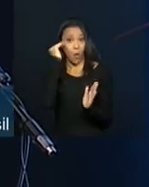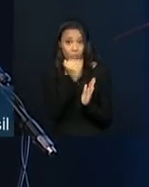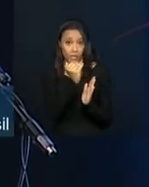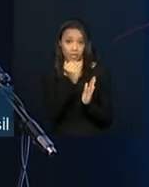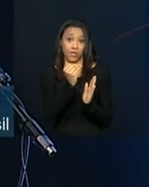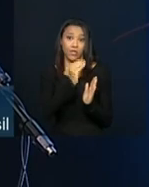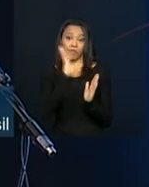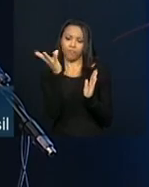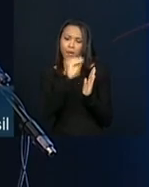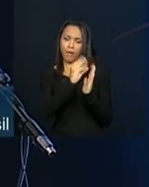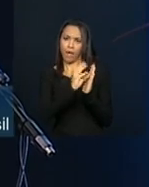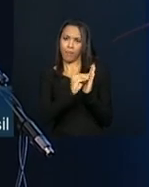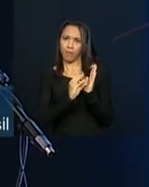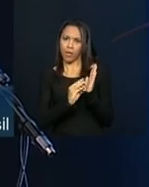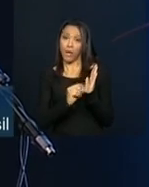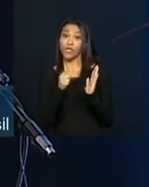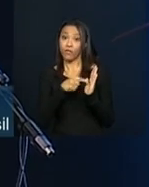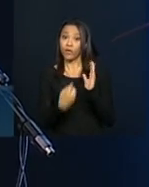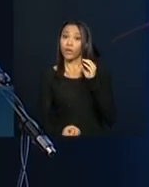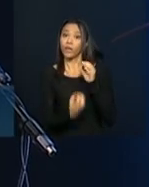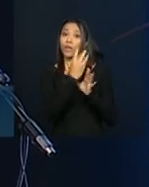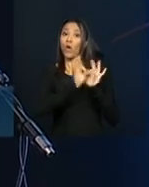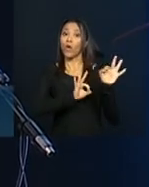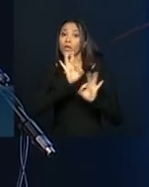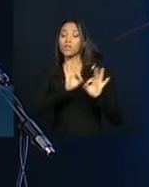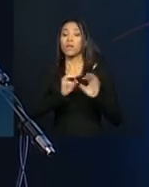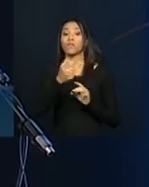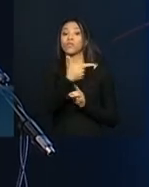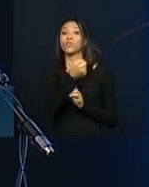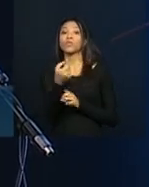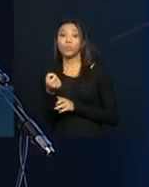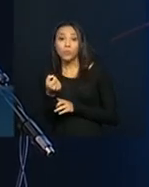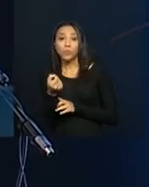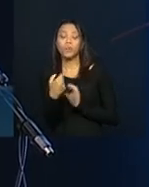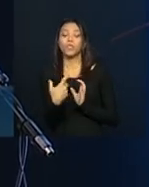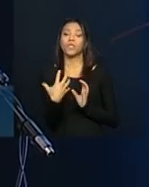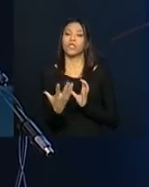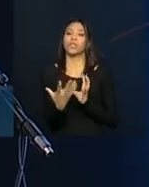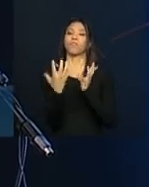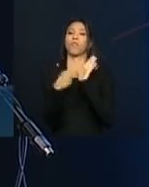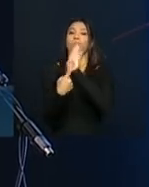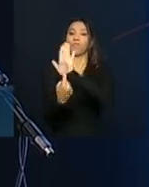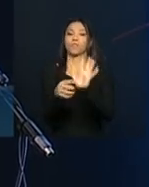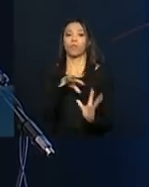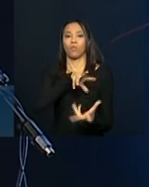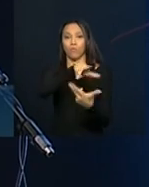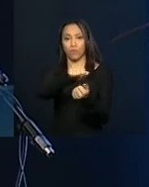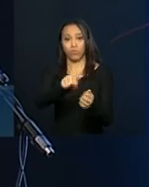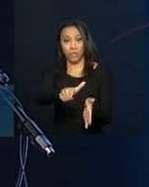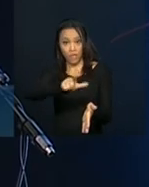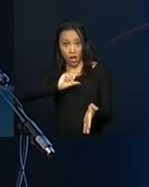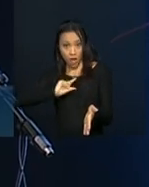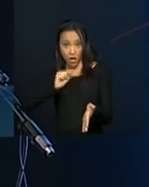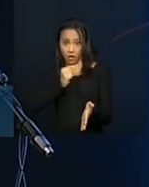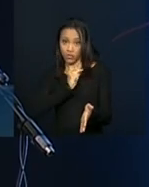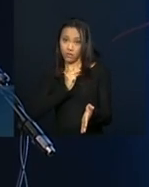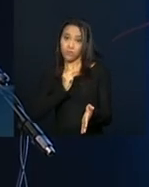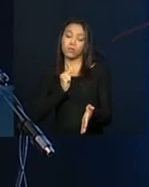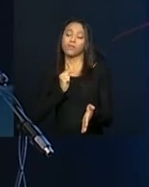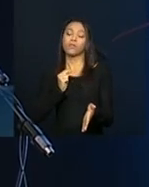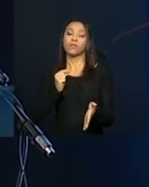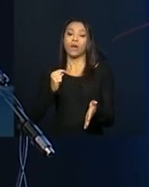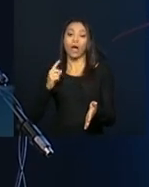no ano 2000, incorporar e mostrar ao mundo que antes da próxima